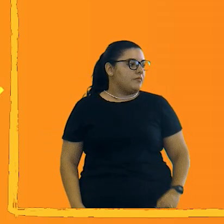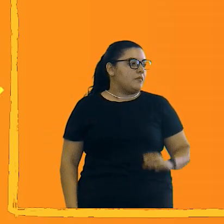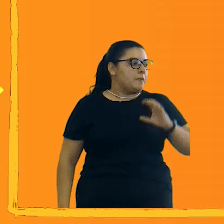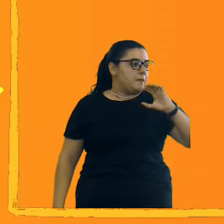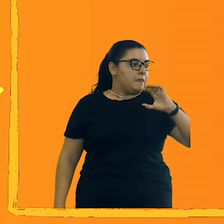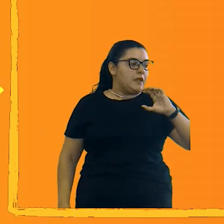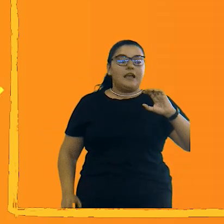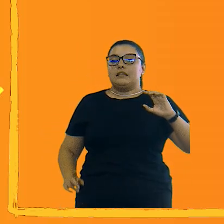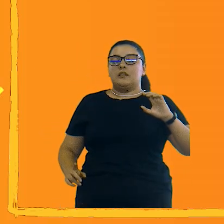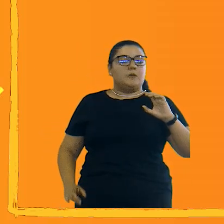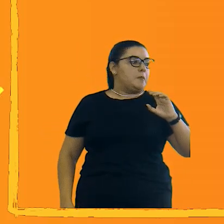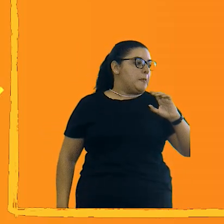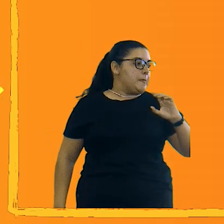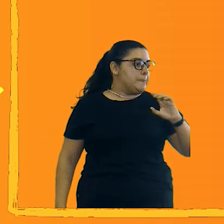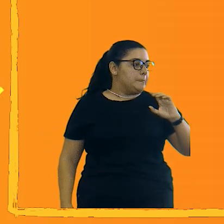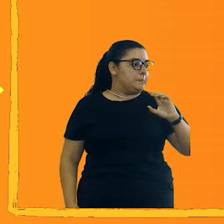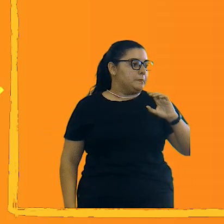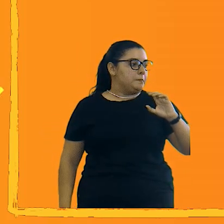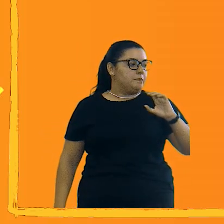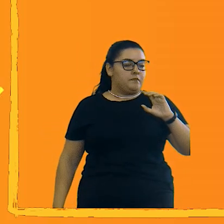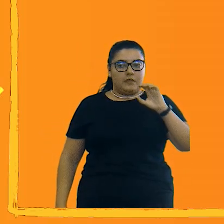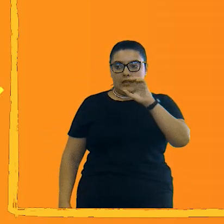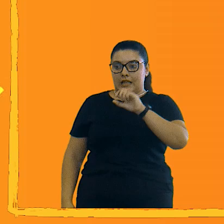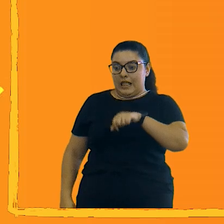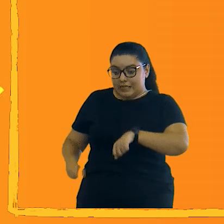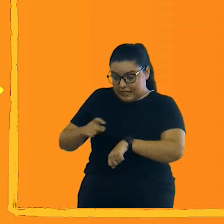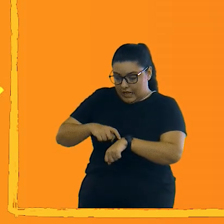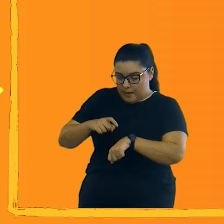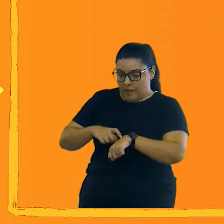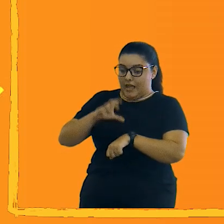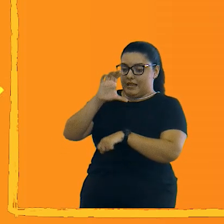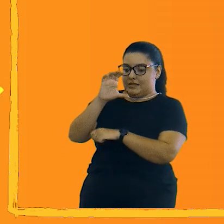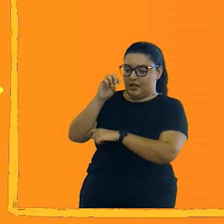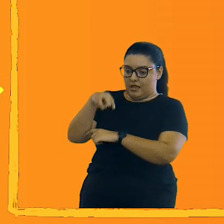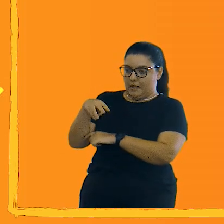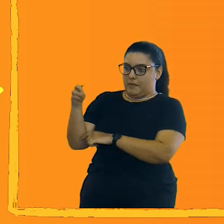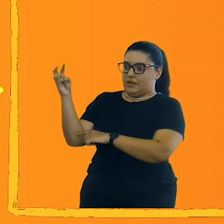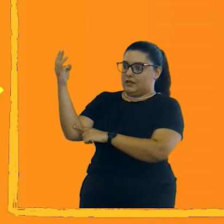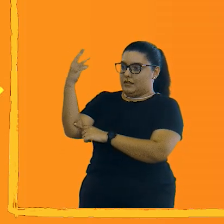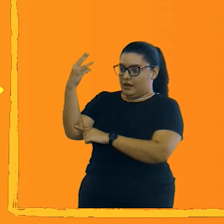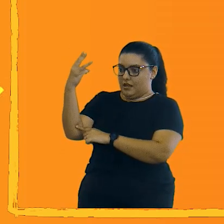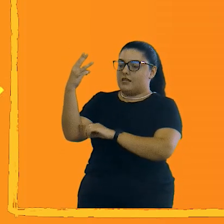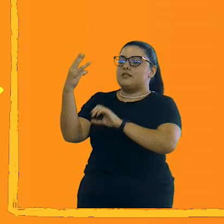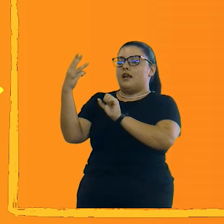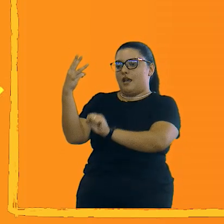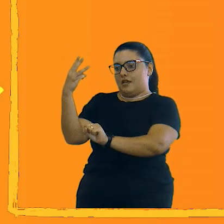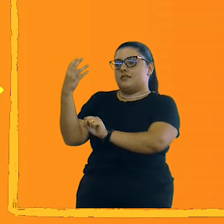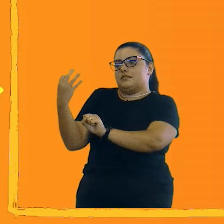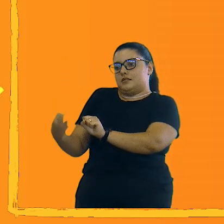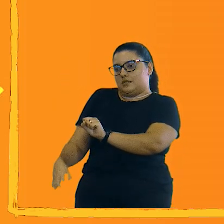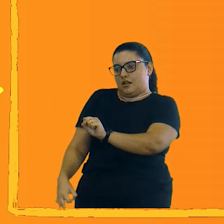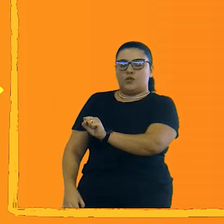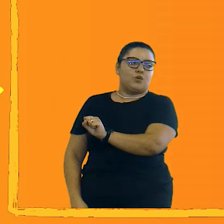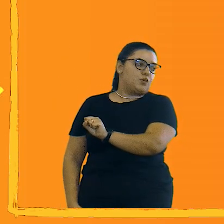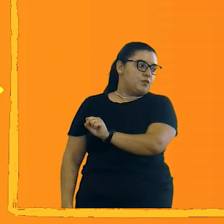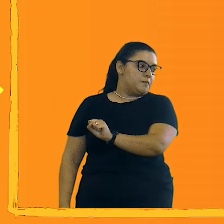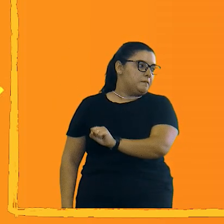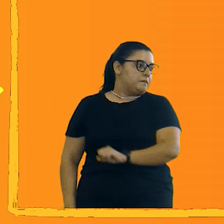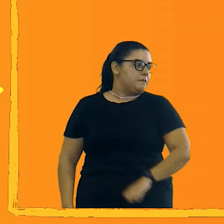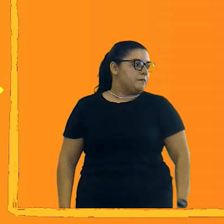C tá e segundo é o tempo então galera alternativa correta Qual é aí